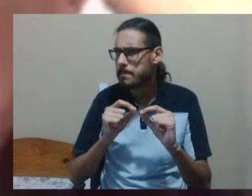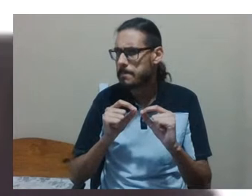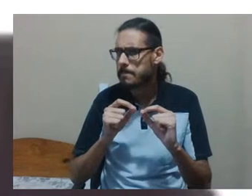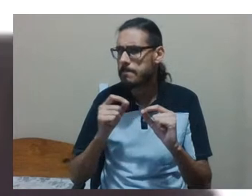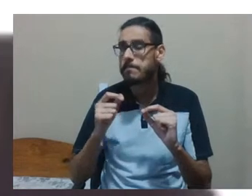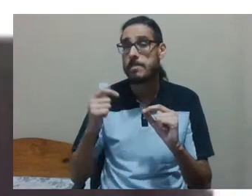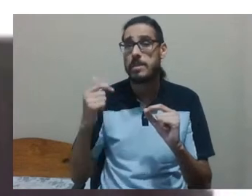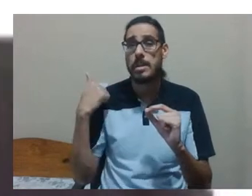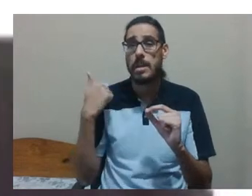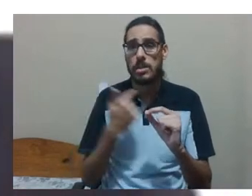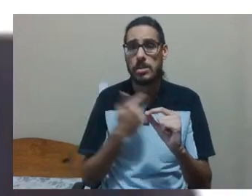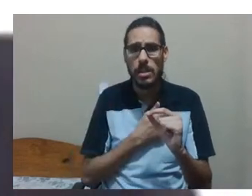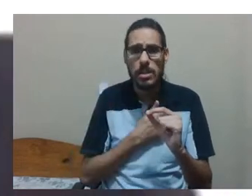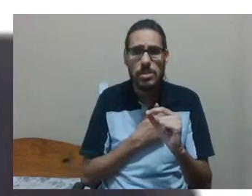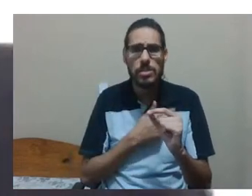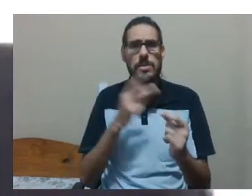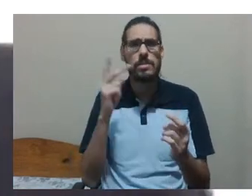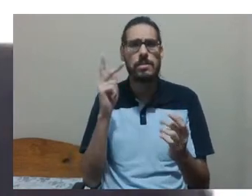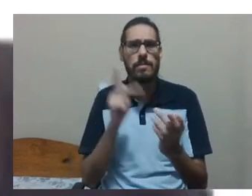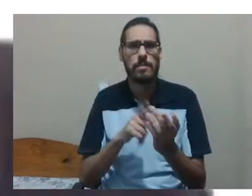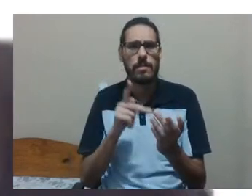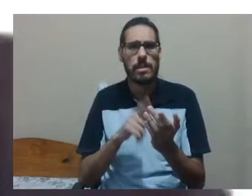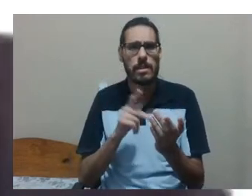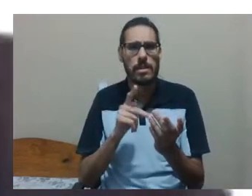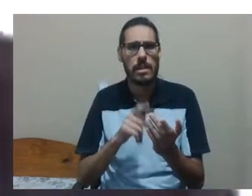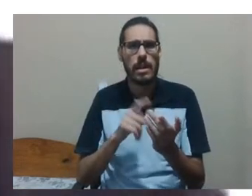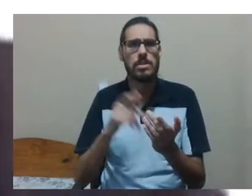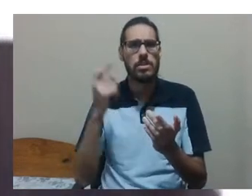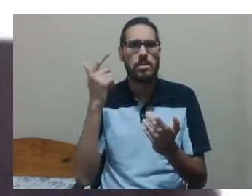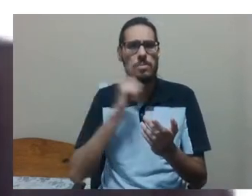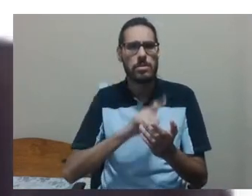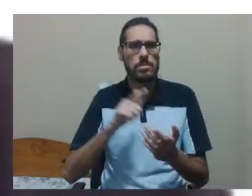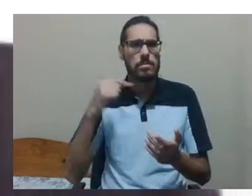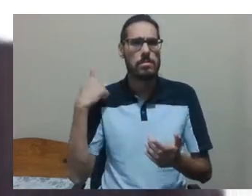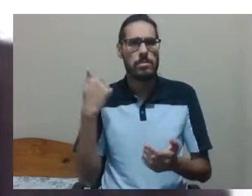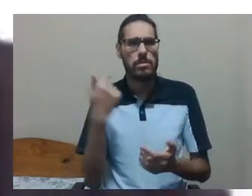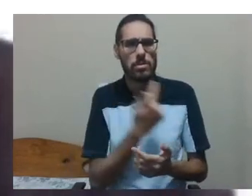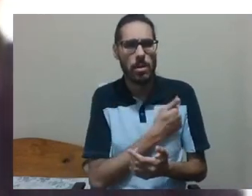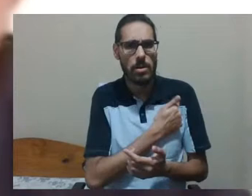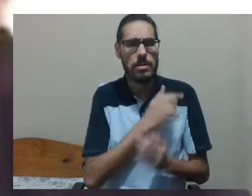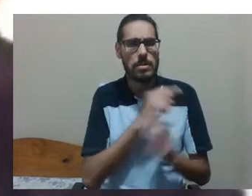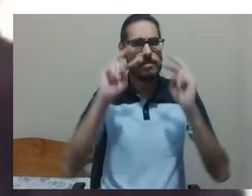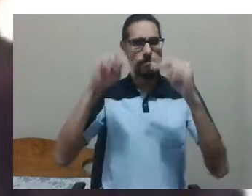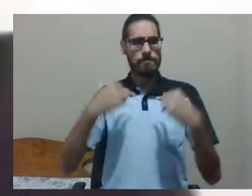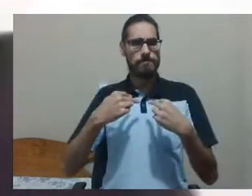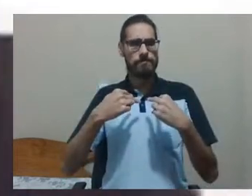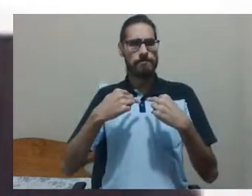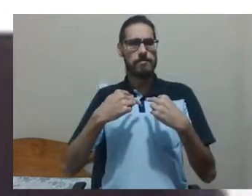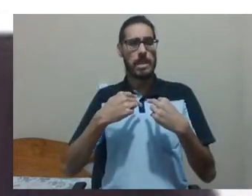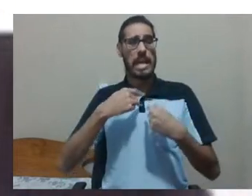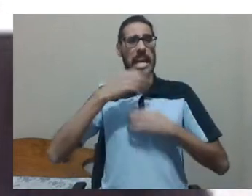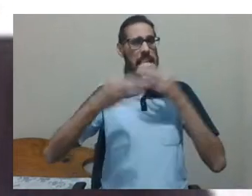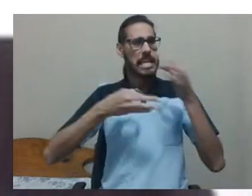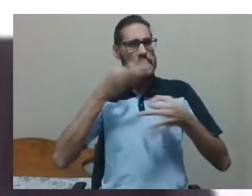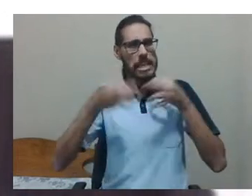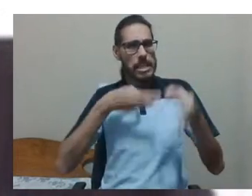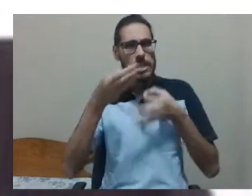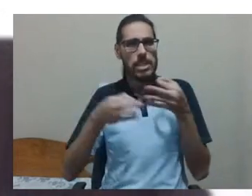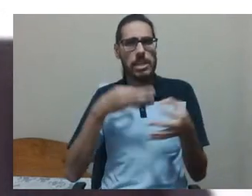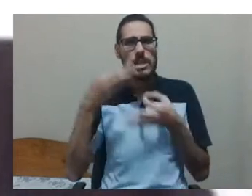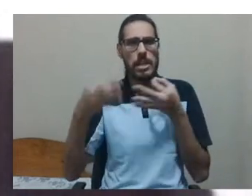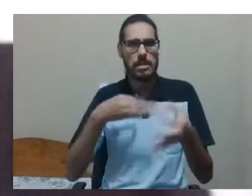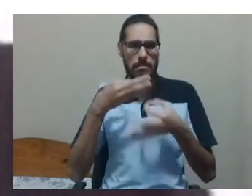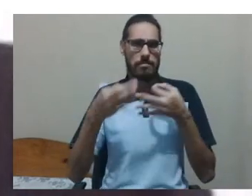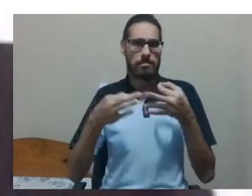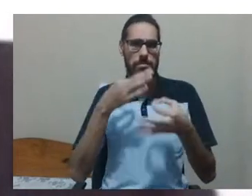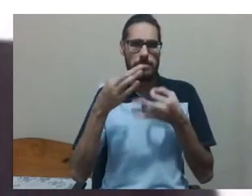aumentar realmente o nosso senso, isso é importante dizer, tá? Nessa nossa autoavaliação, ok? Nós temos que